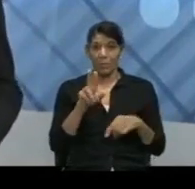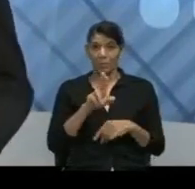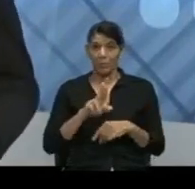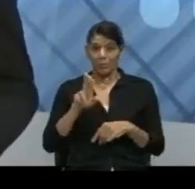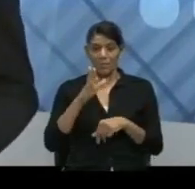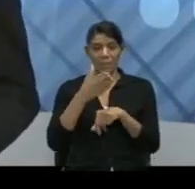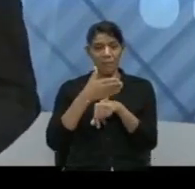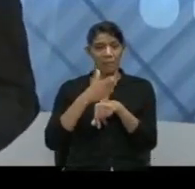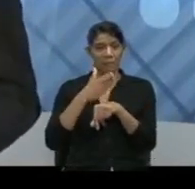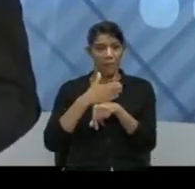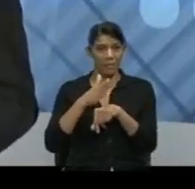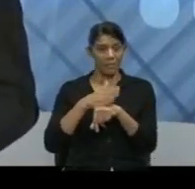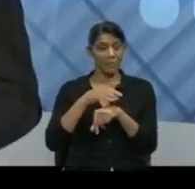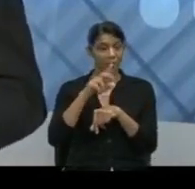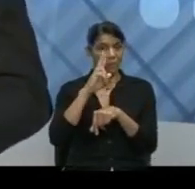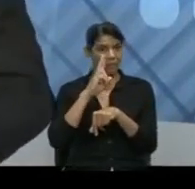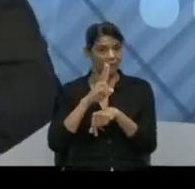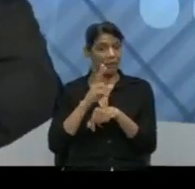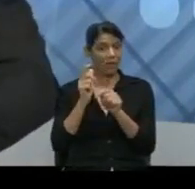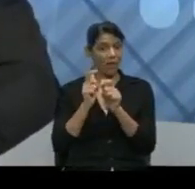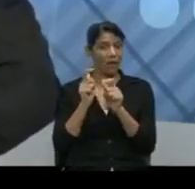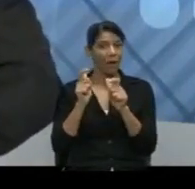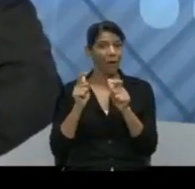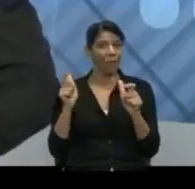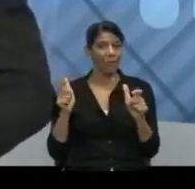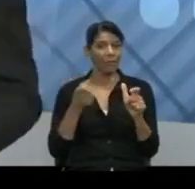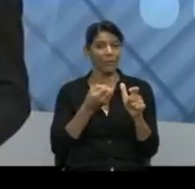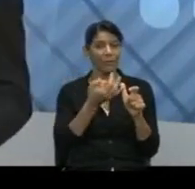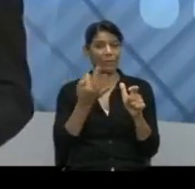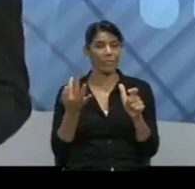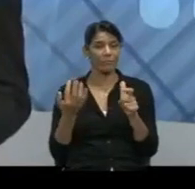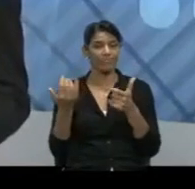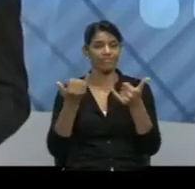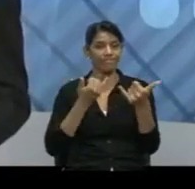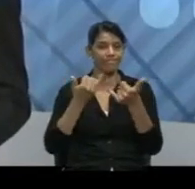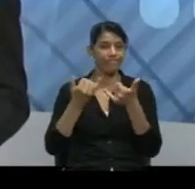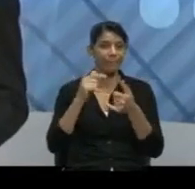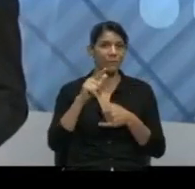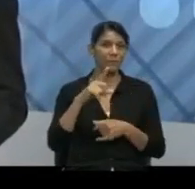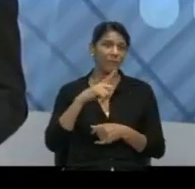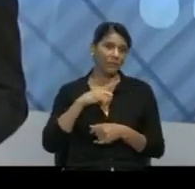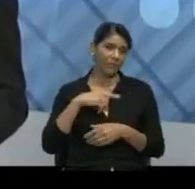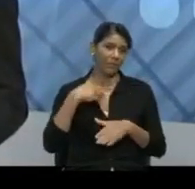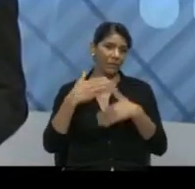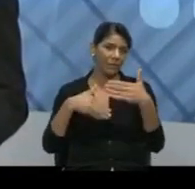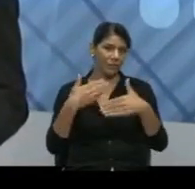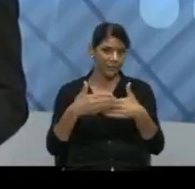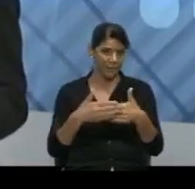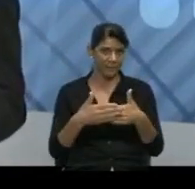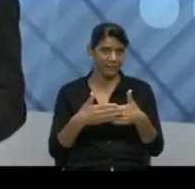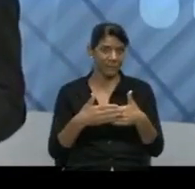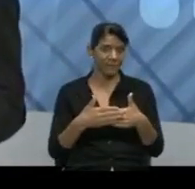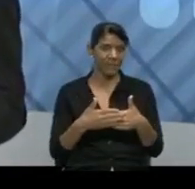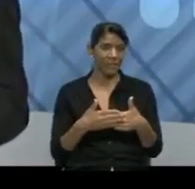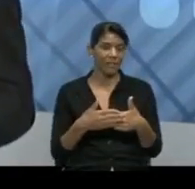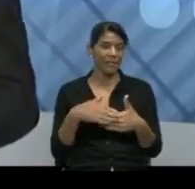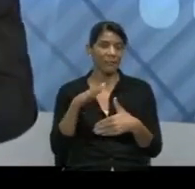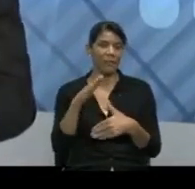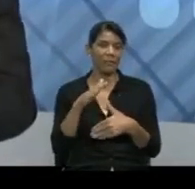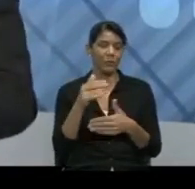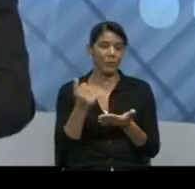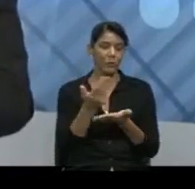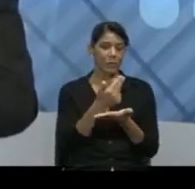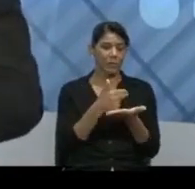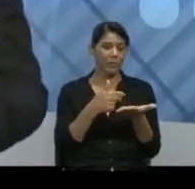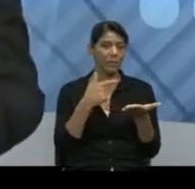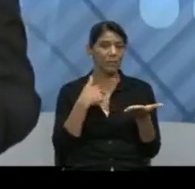Aplicando na prática, vocês vão ver que já aumenta a quantidade de informações que você vai ter que trabalhar em cima disso. Não é mais uma maquete que a gente